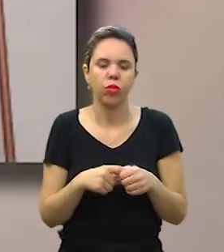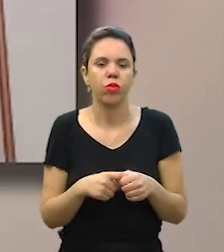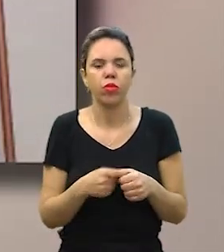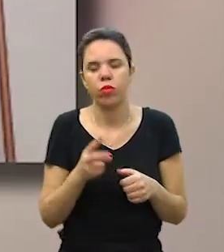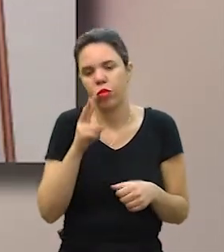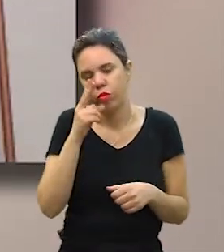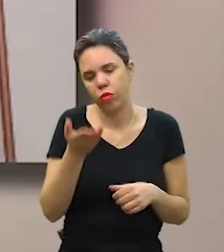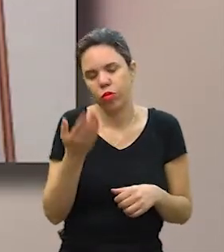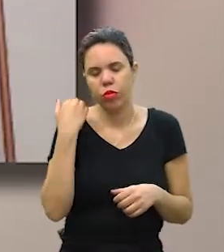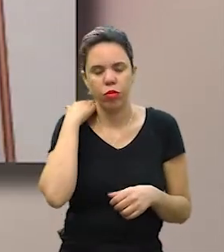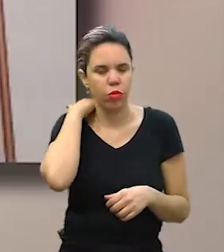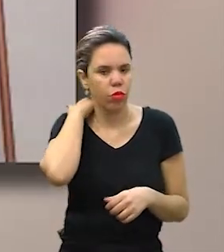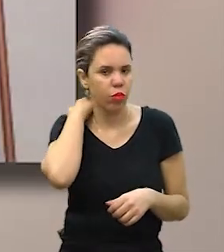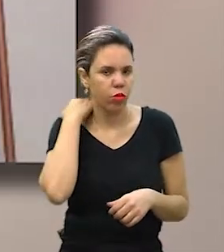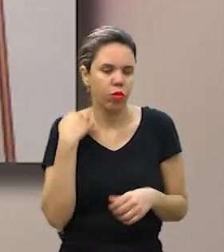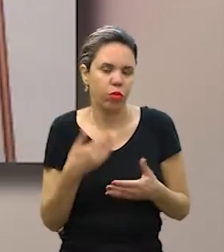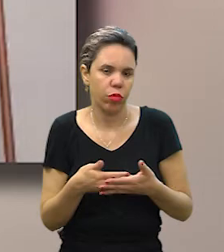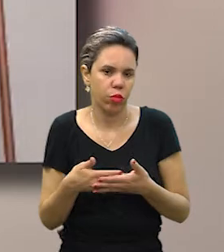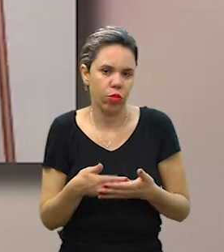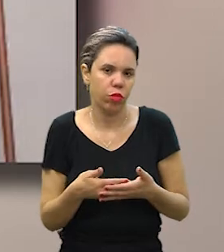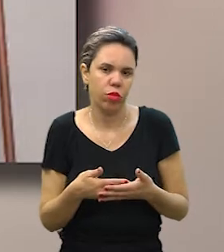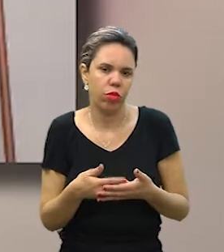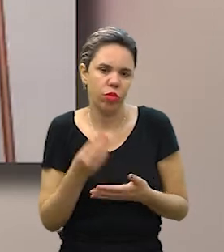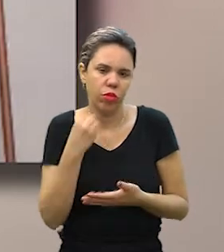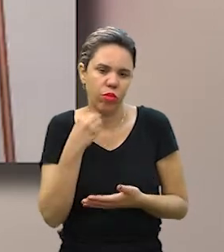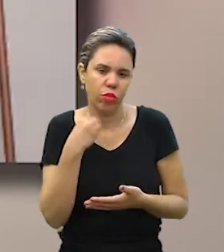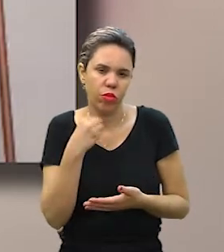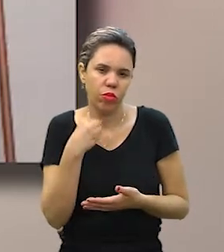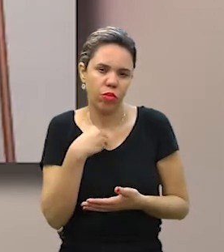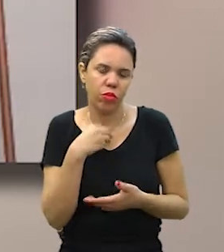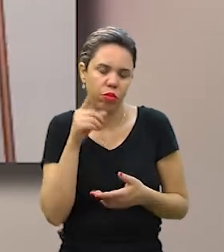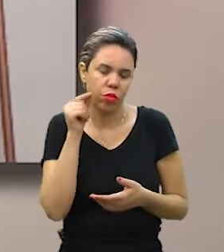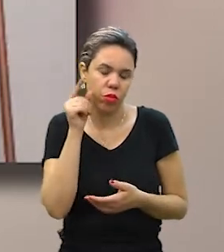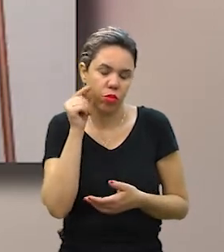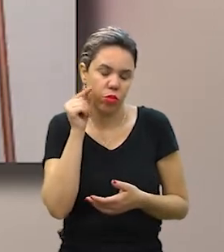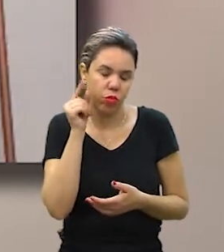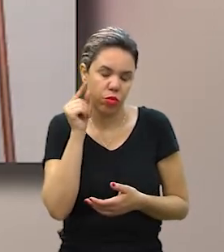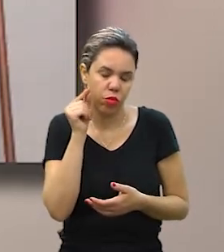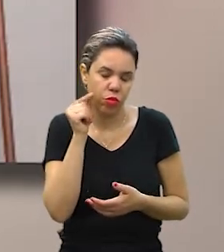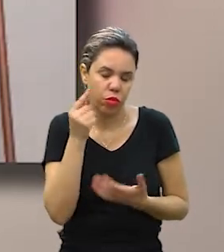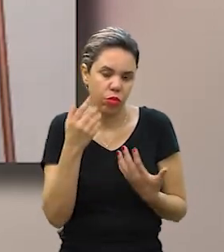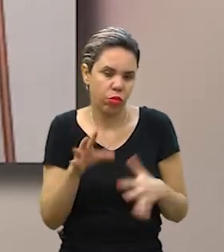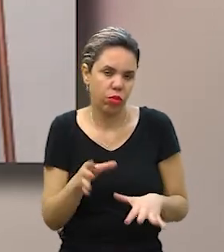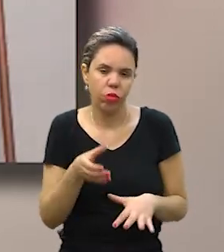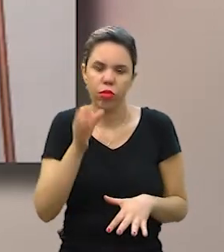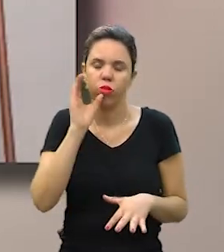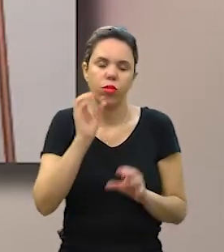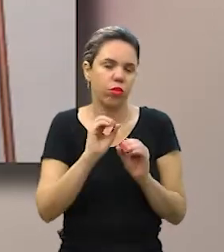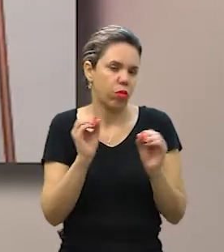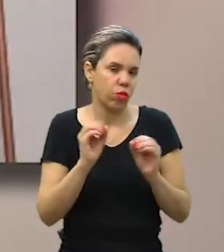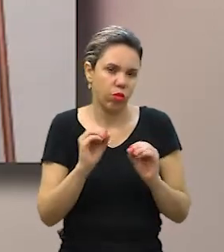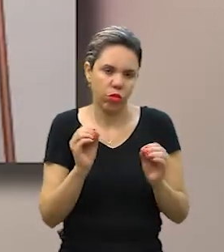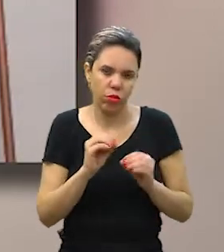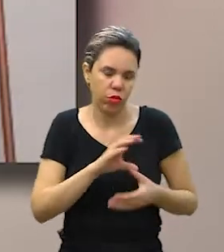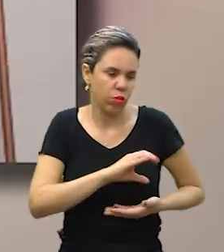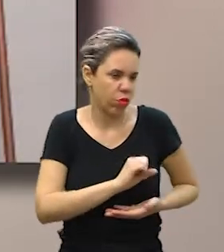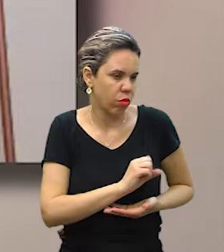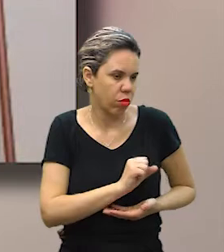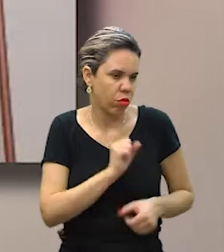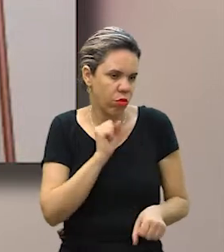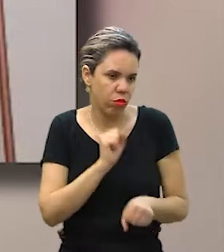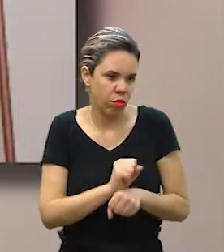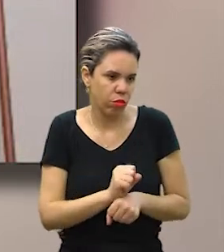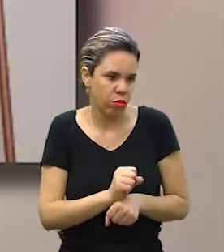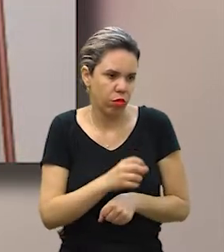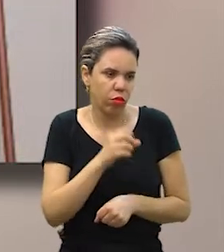novo. Esse bebê está prostrado, ou seja, sonolento, não quer aceitar líquido, não quer mamar,